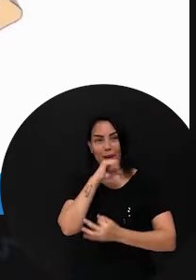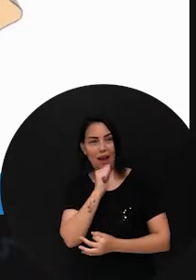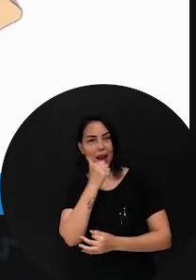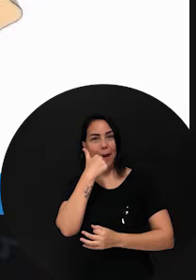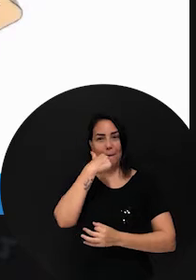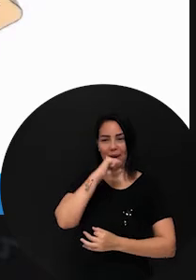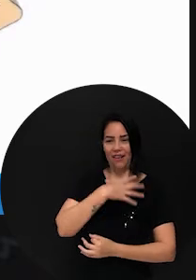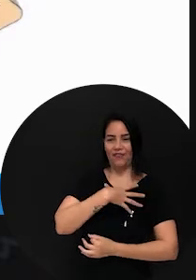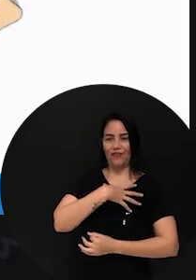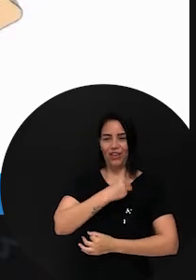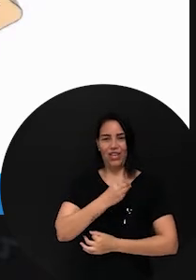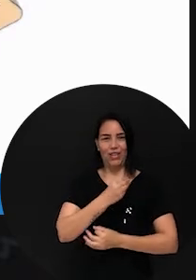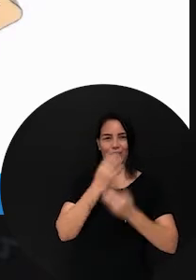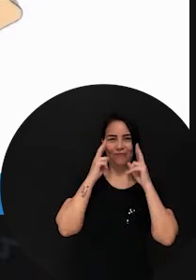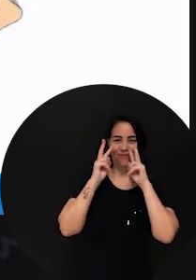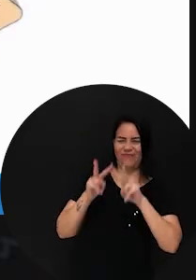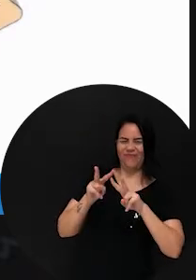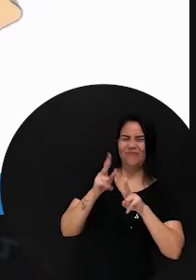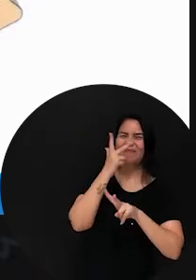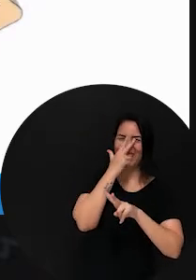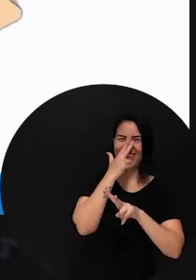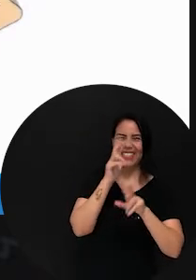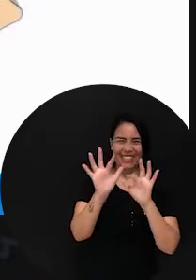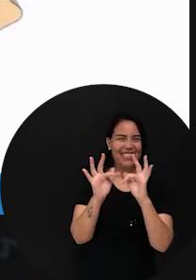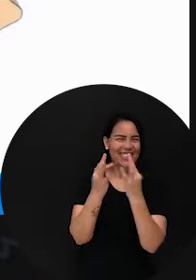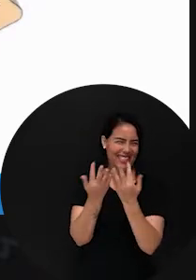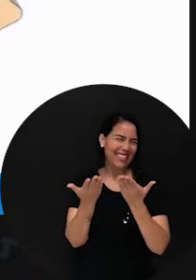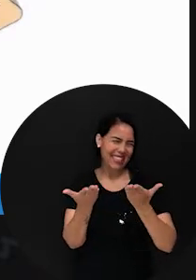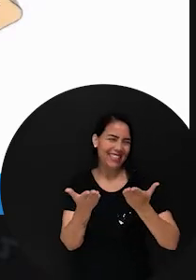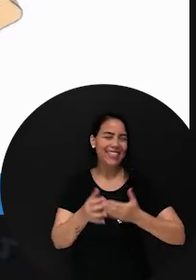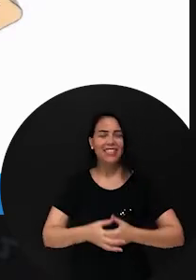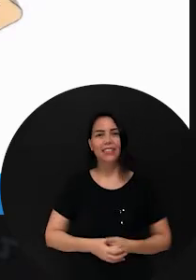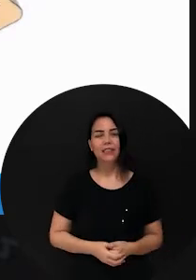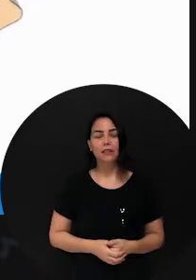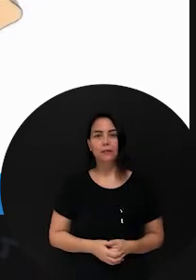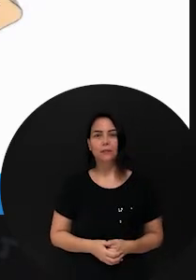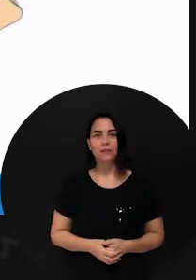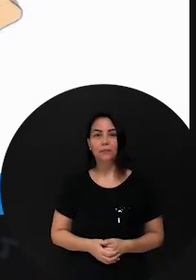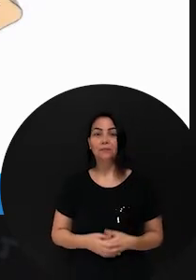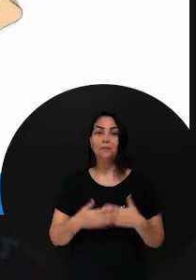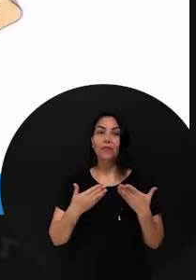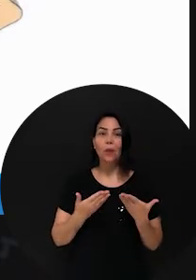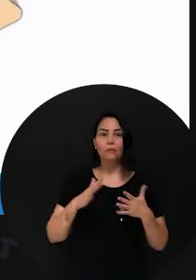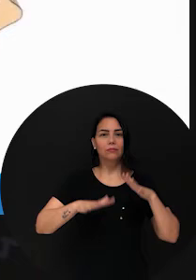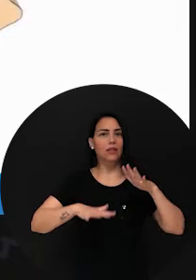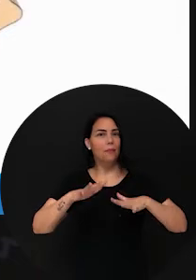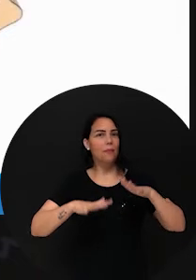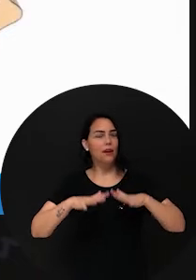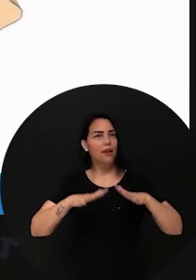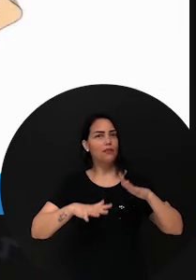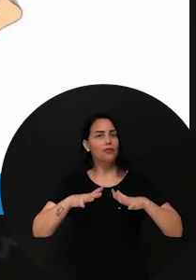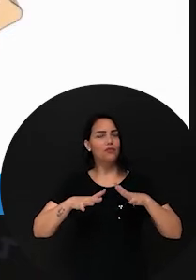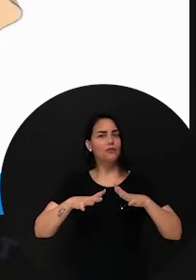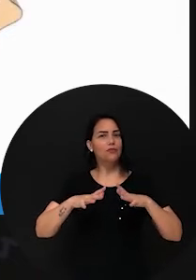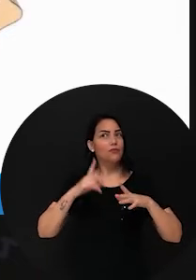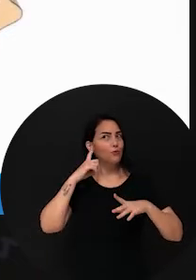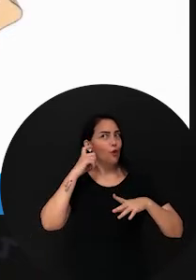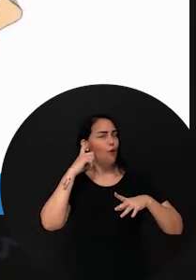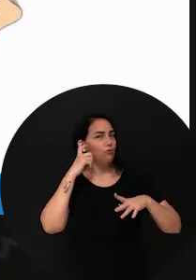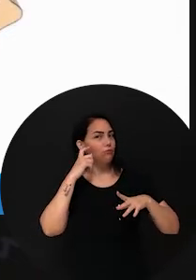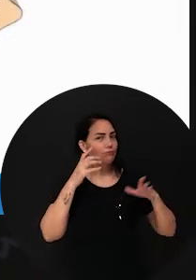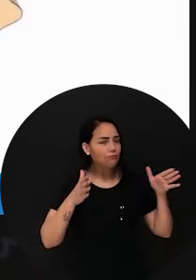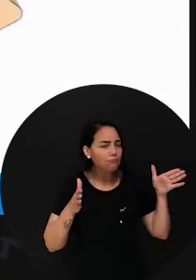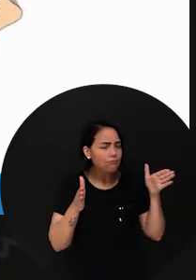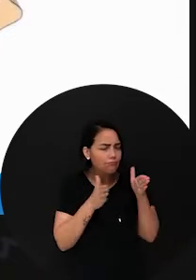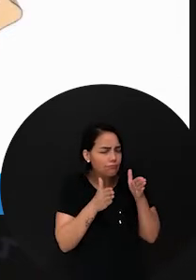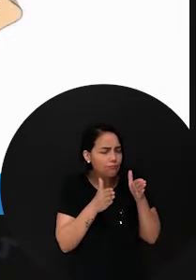e o violoncelo. Podemos dizer assim, né? A questão do tamanho vai interferir na sonoridade, né?